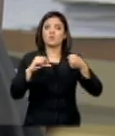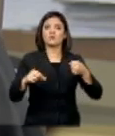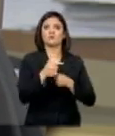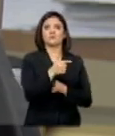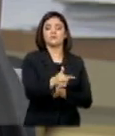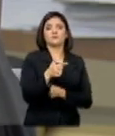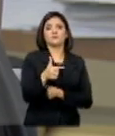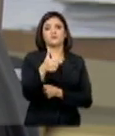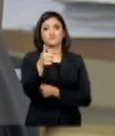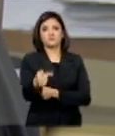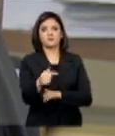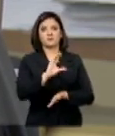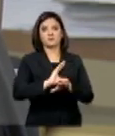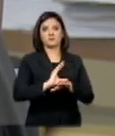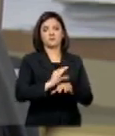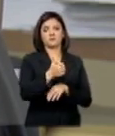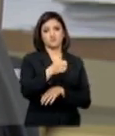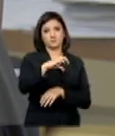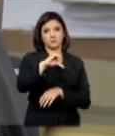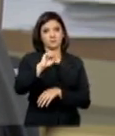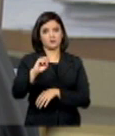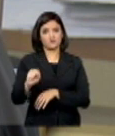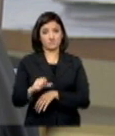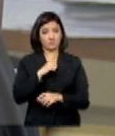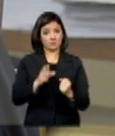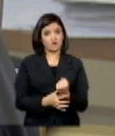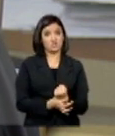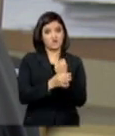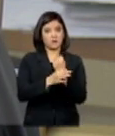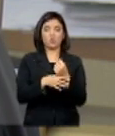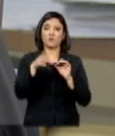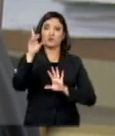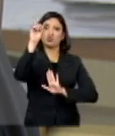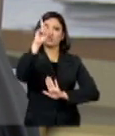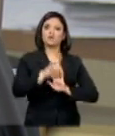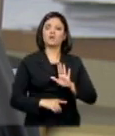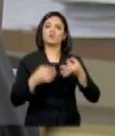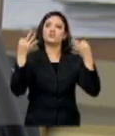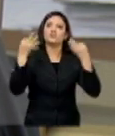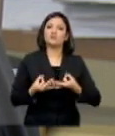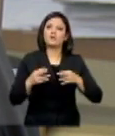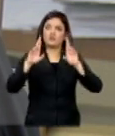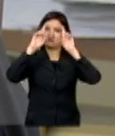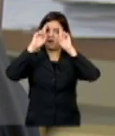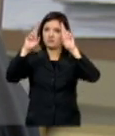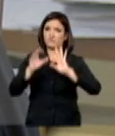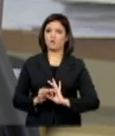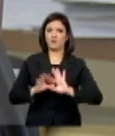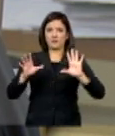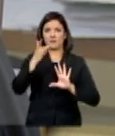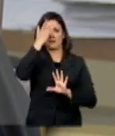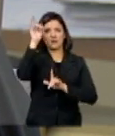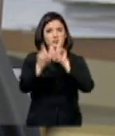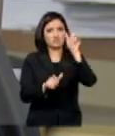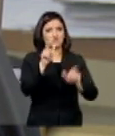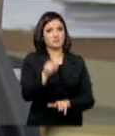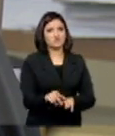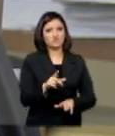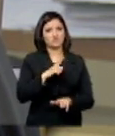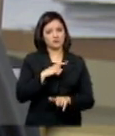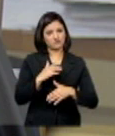constituição de 88 que assegura o direito à dignidade ao respeito à liberdade das pessoas em desenvolvimento é